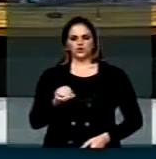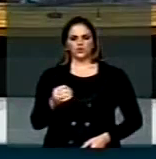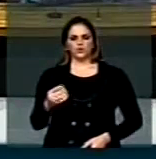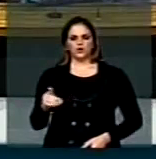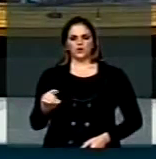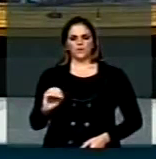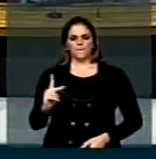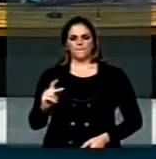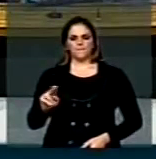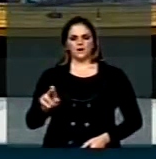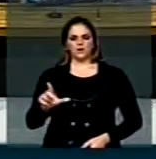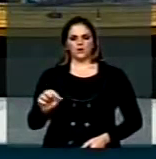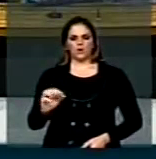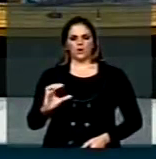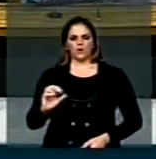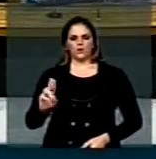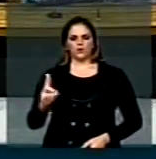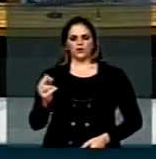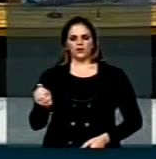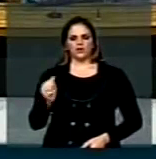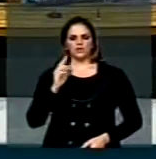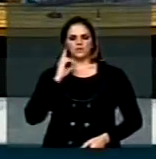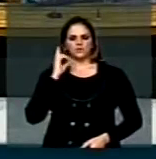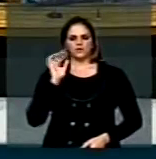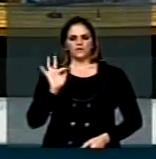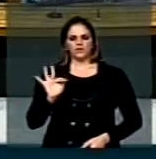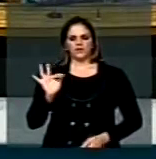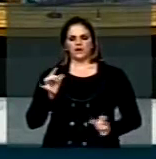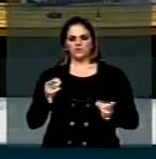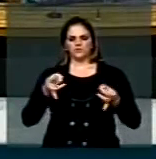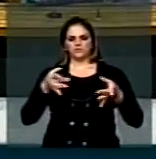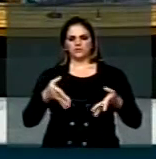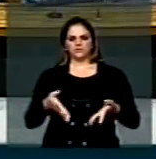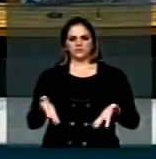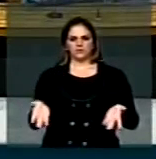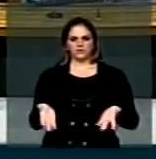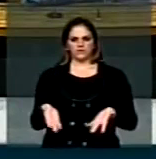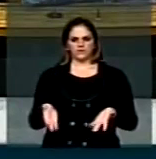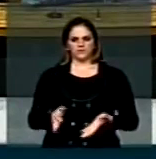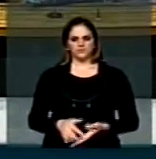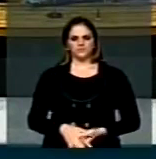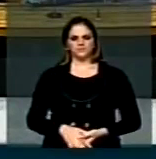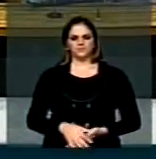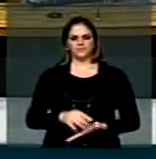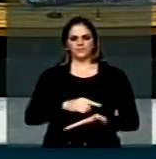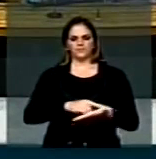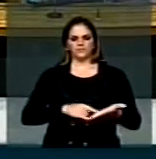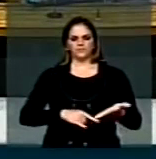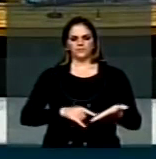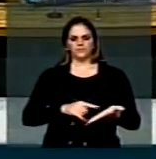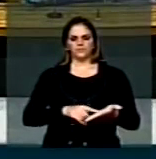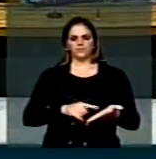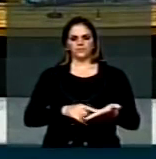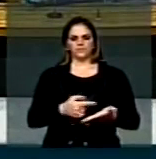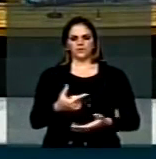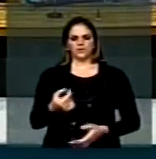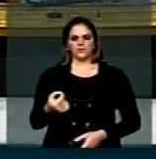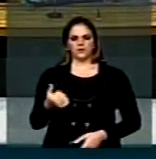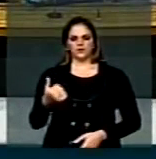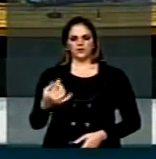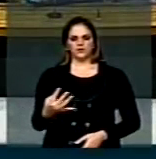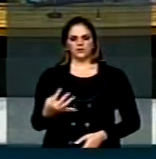Cunha, deputado federal. Presidência, ofício número, sem número,